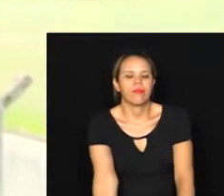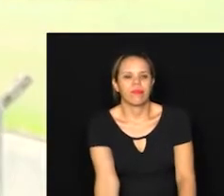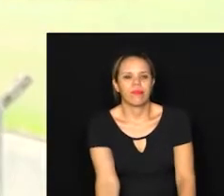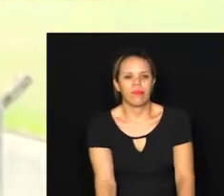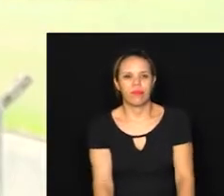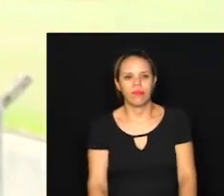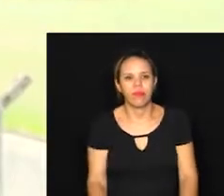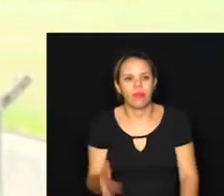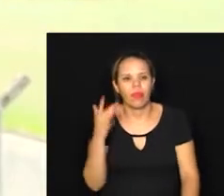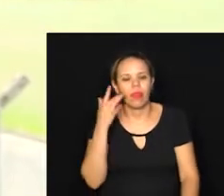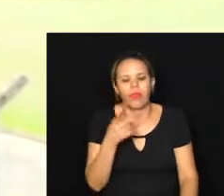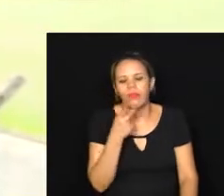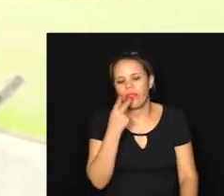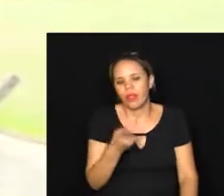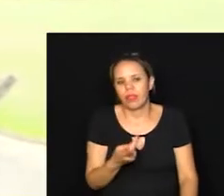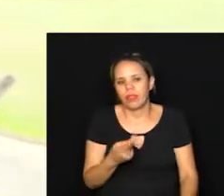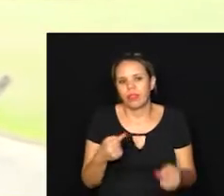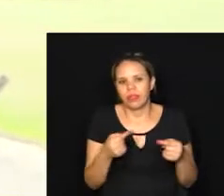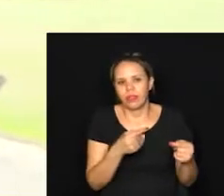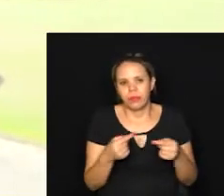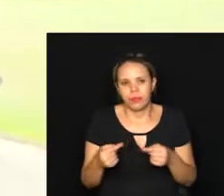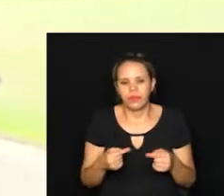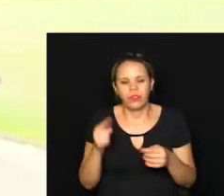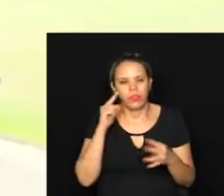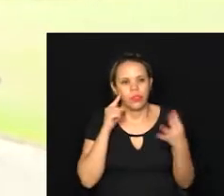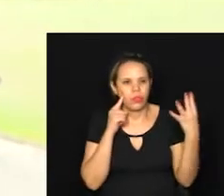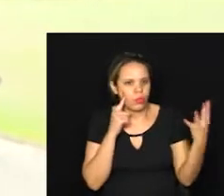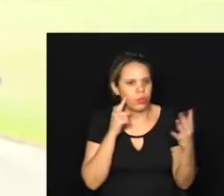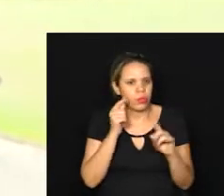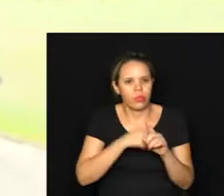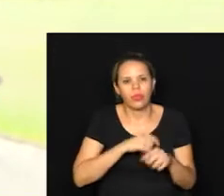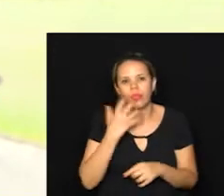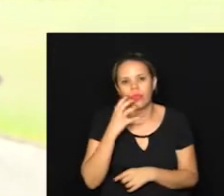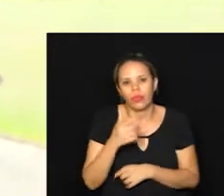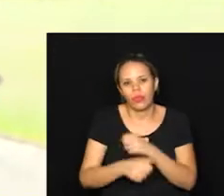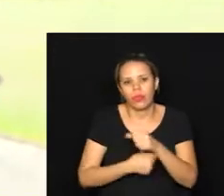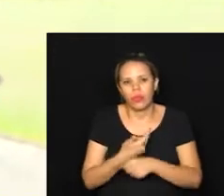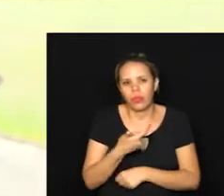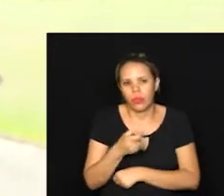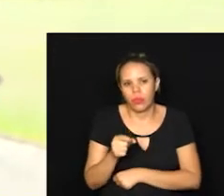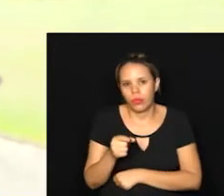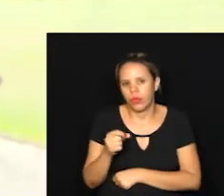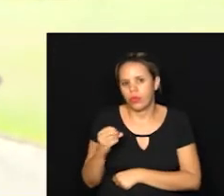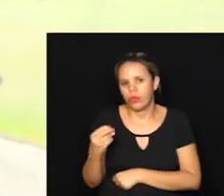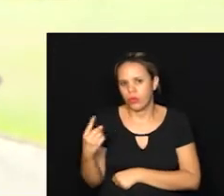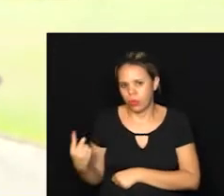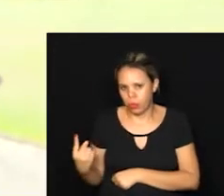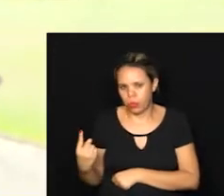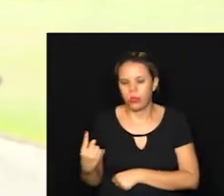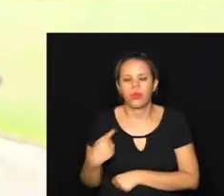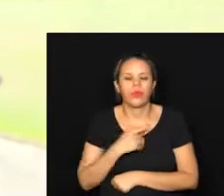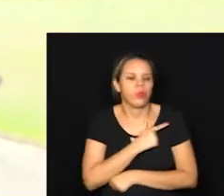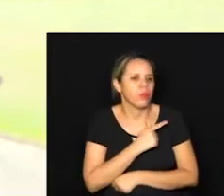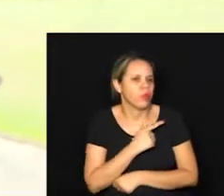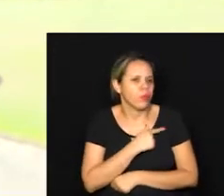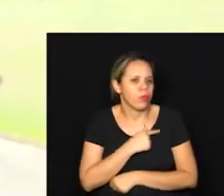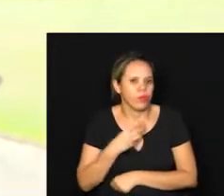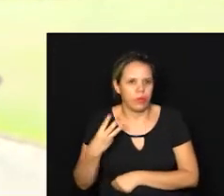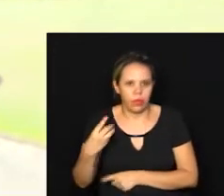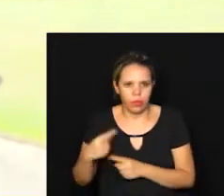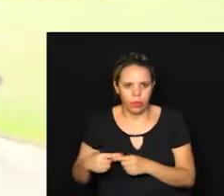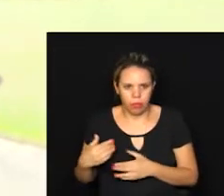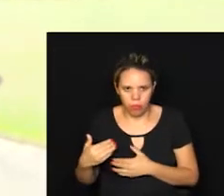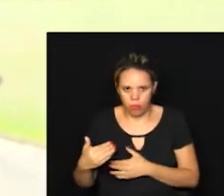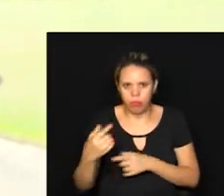Eu diria que foi no derby de 4 de fevereiro de 2001. O Guarani vinha, era a 3ª rodada